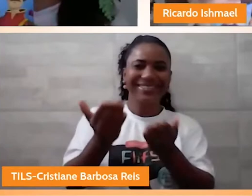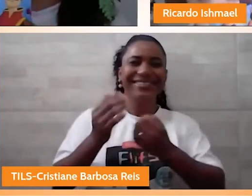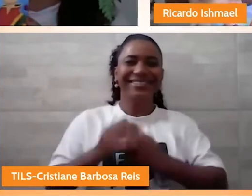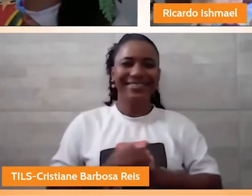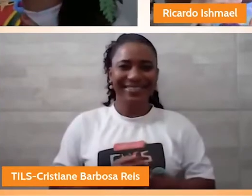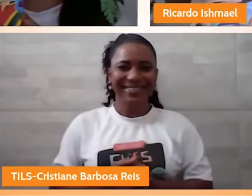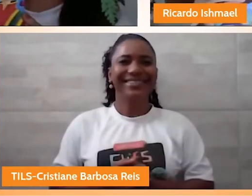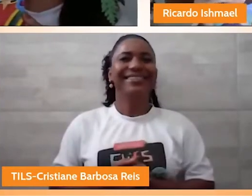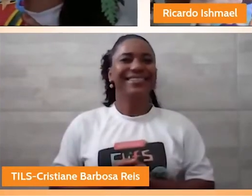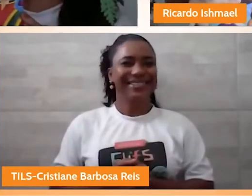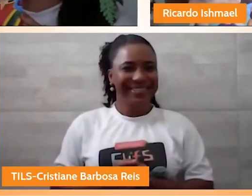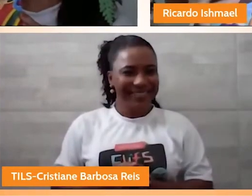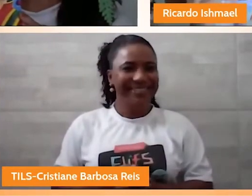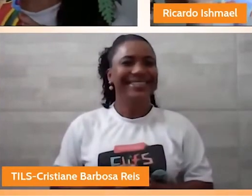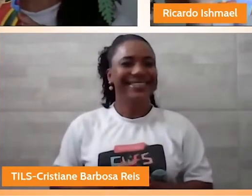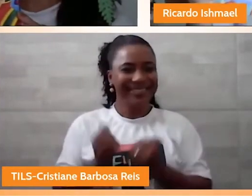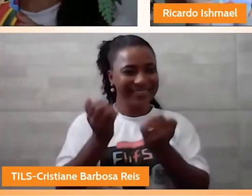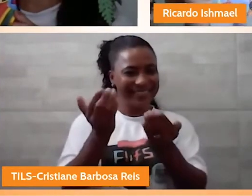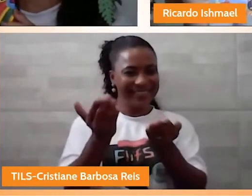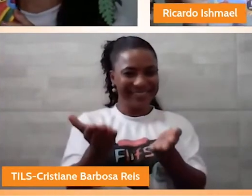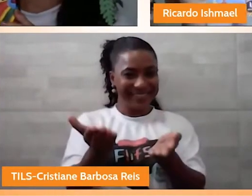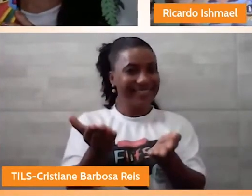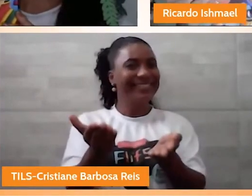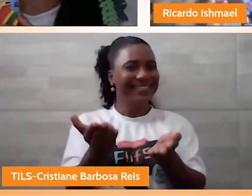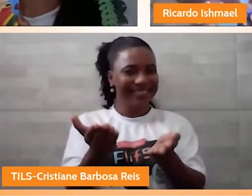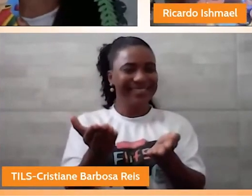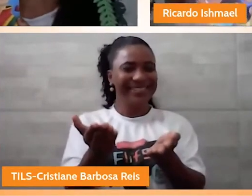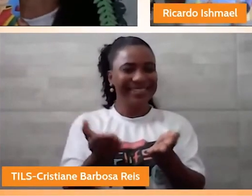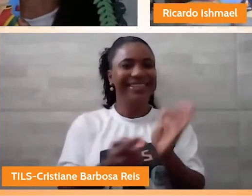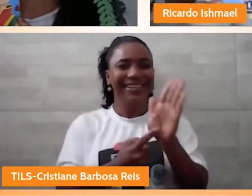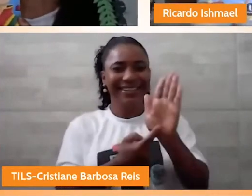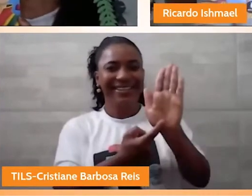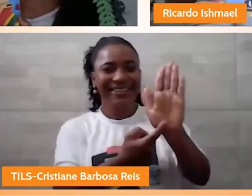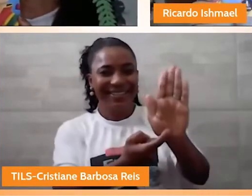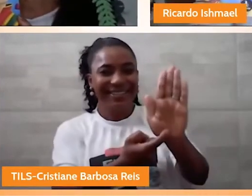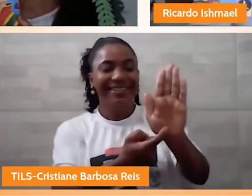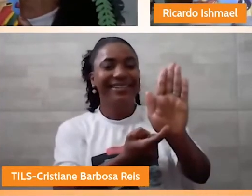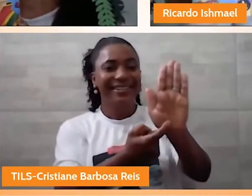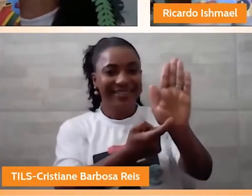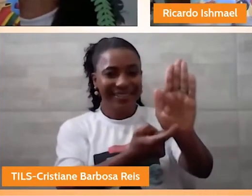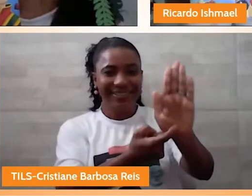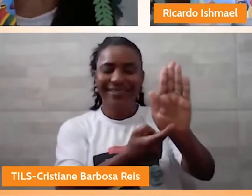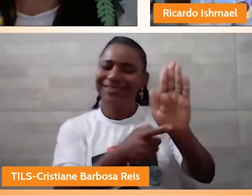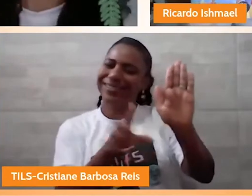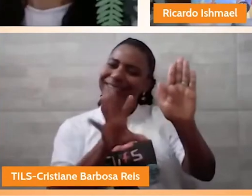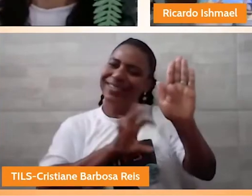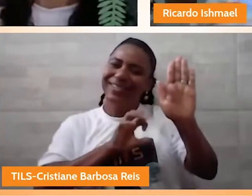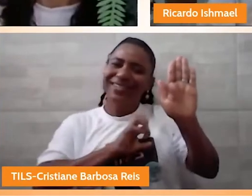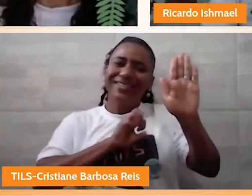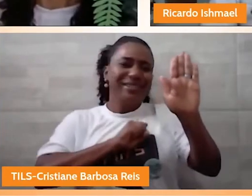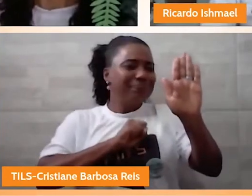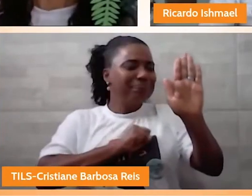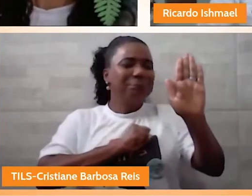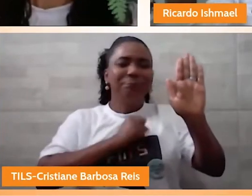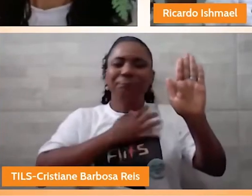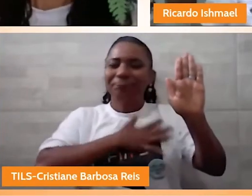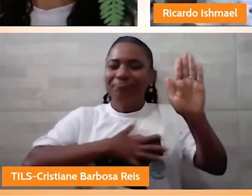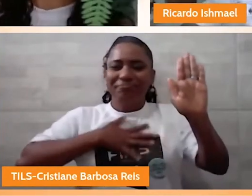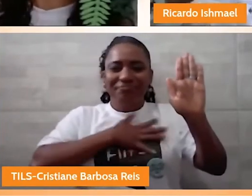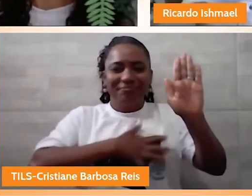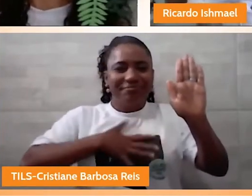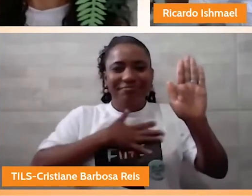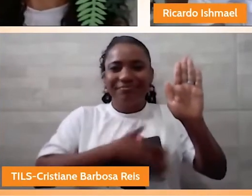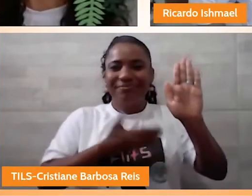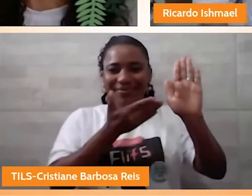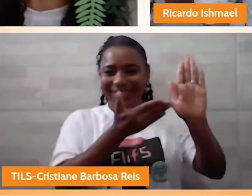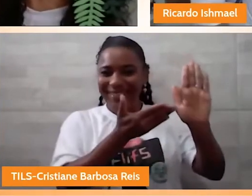aqui, olha ele aqui, que eu tô assim muito apaixonada. Que legal. Tem